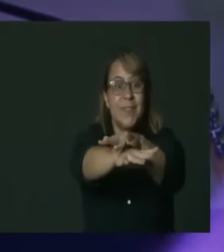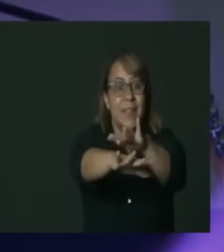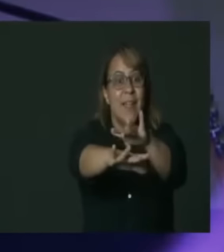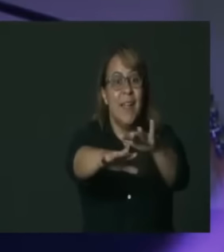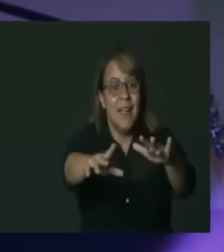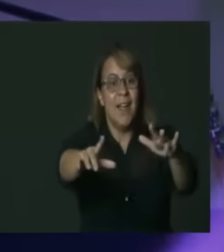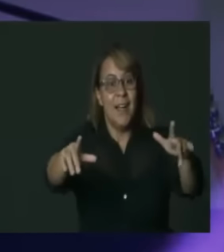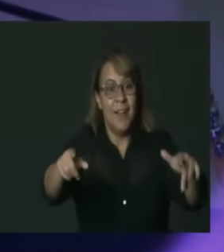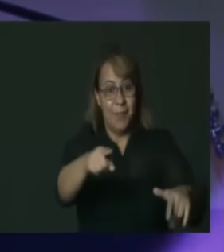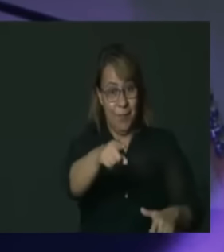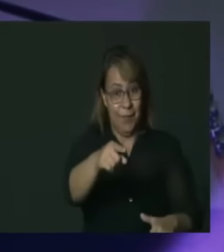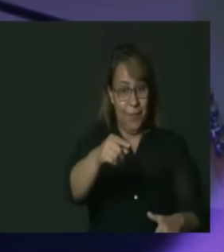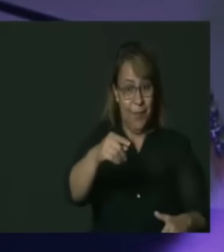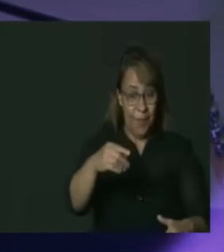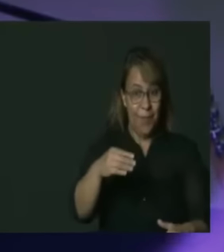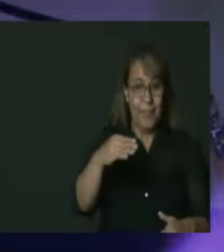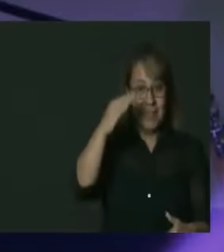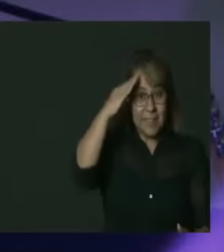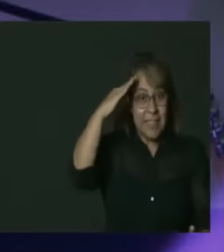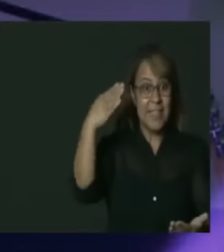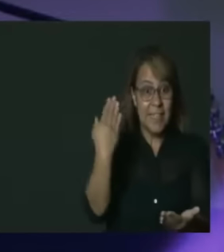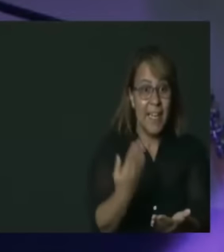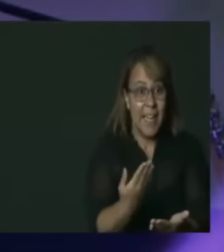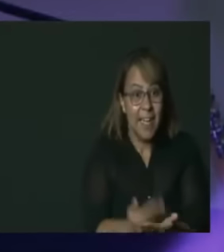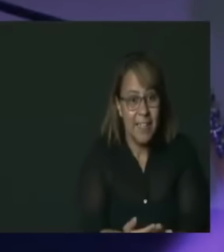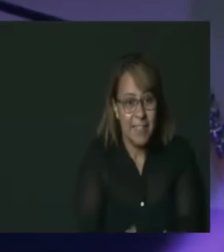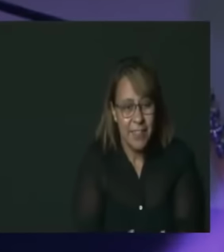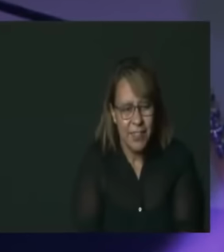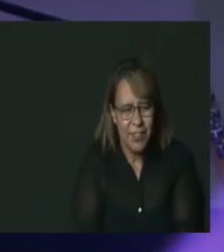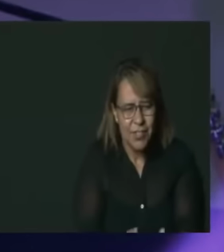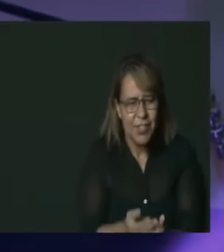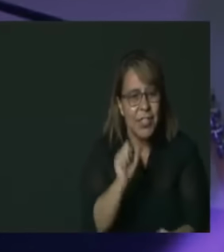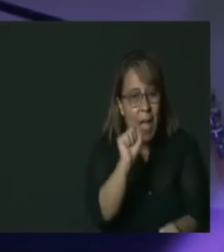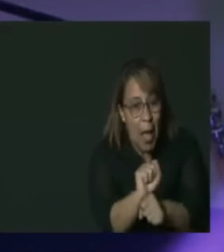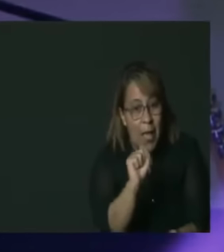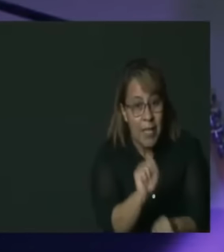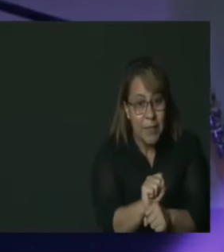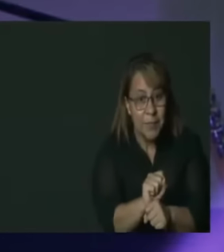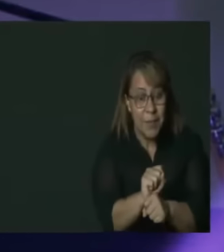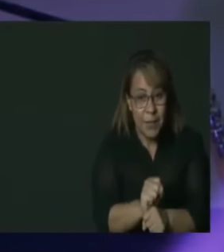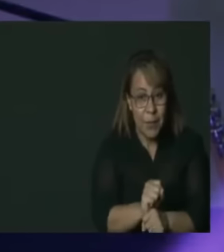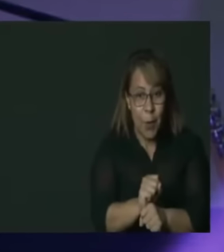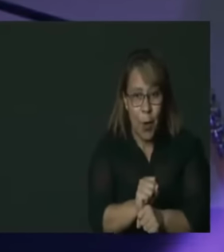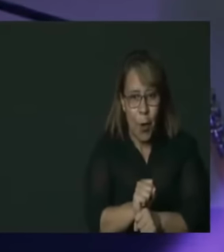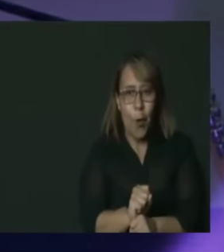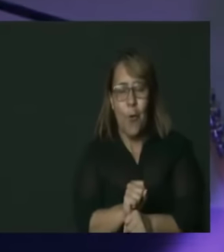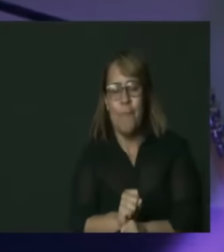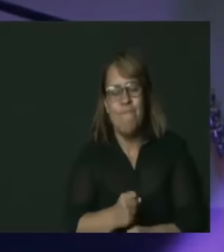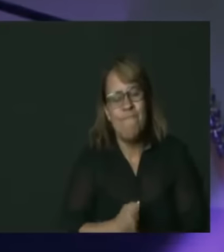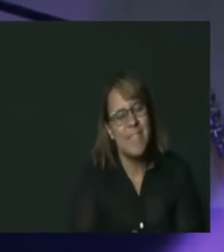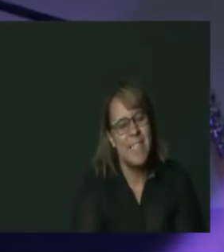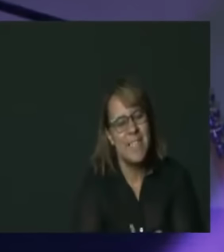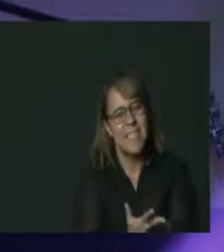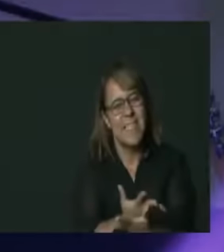E quem acreditou ali permaneceu. Em outras línguas pode